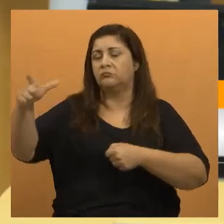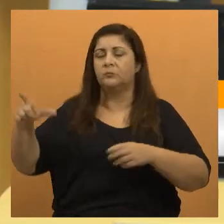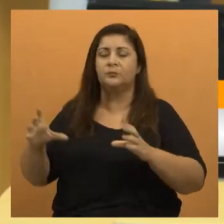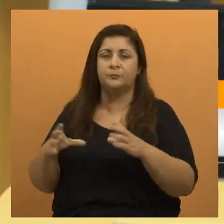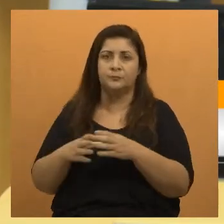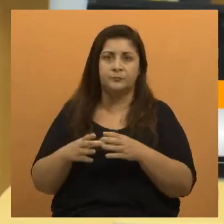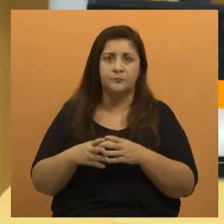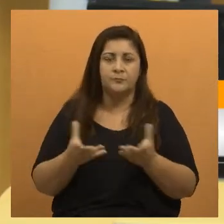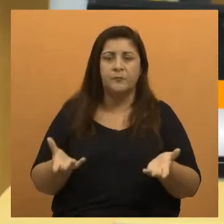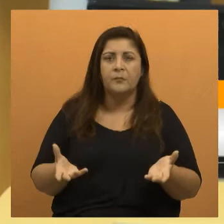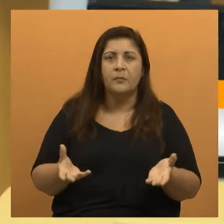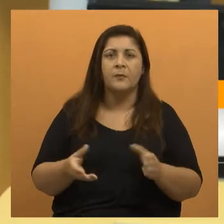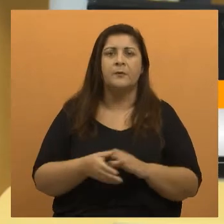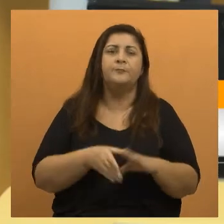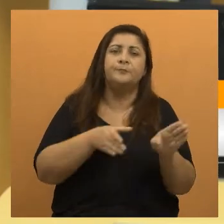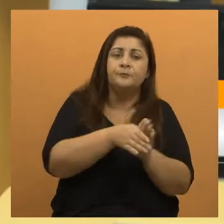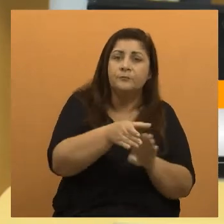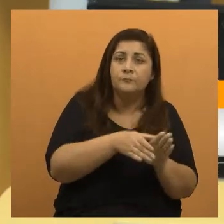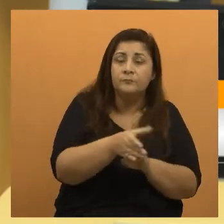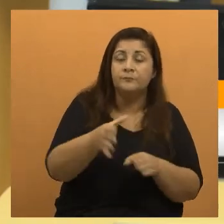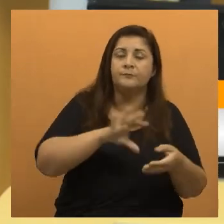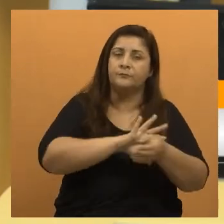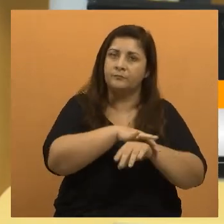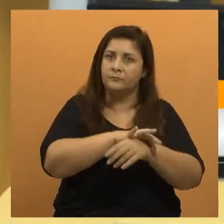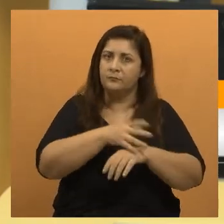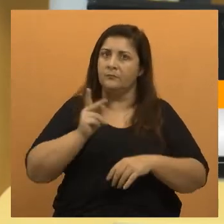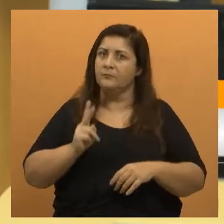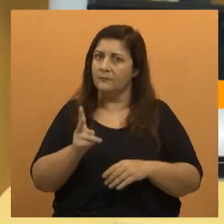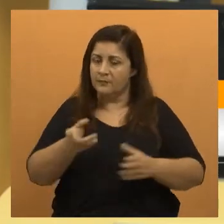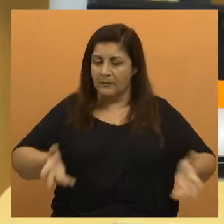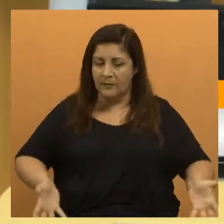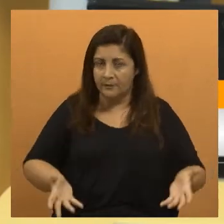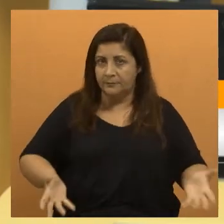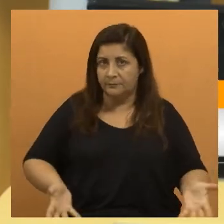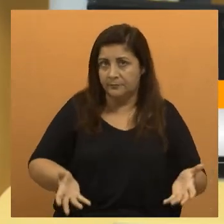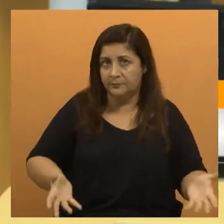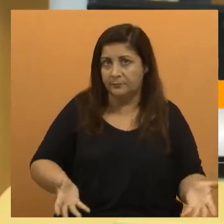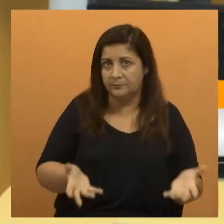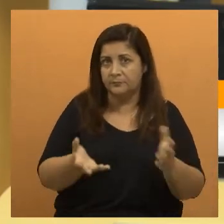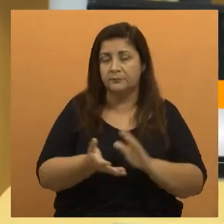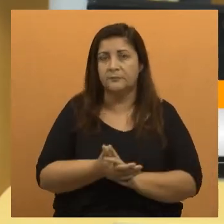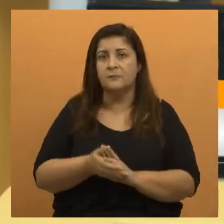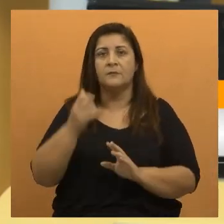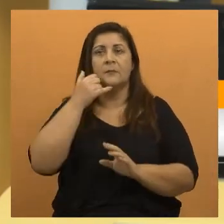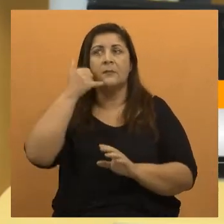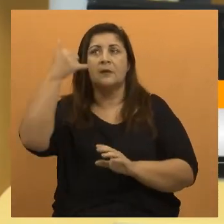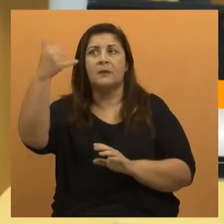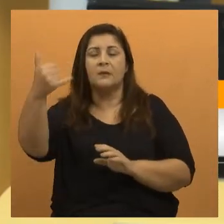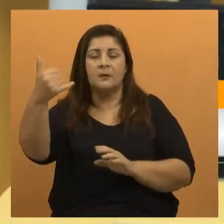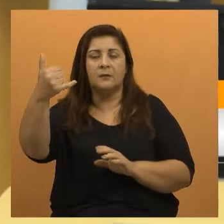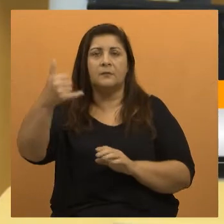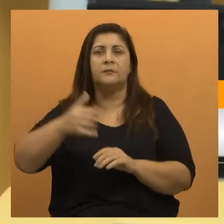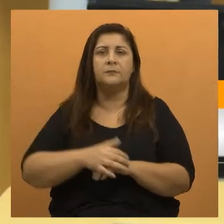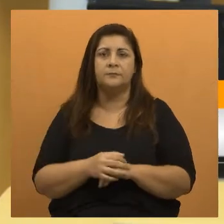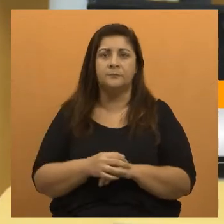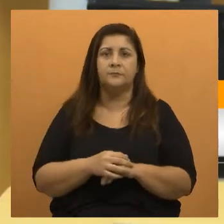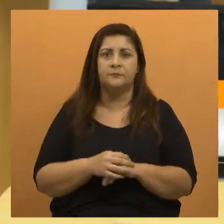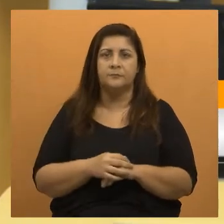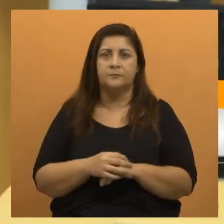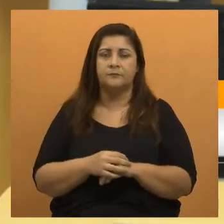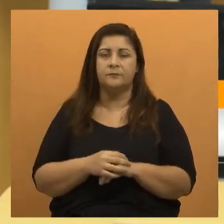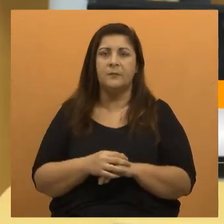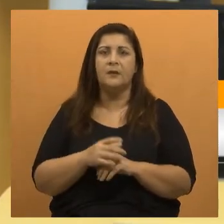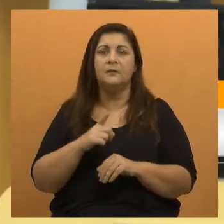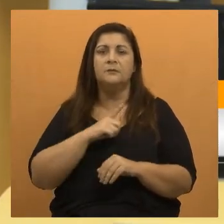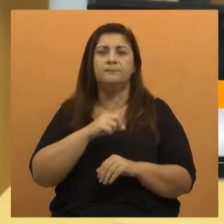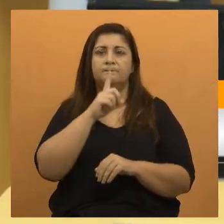de segurança, incentivar sempre que preciso fazer uso do Disque Denúncia Anônima, que tem a garantia de